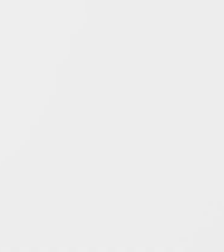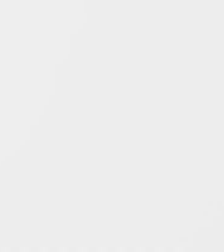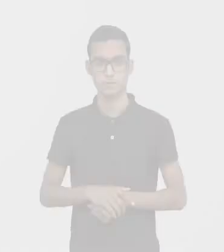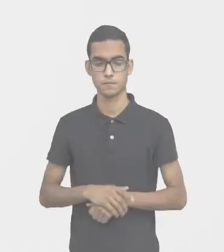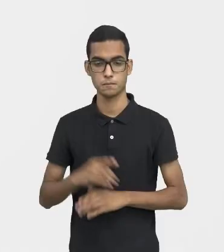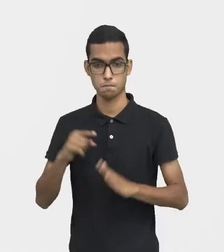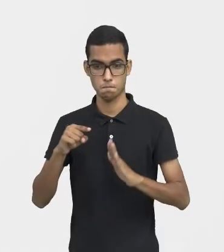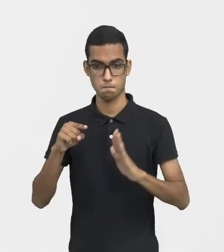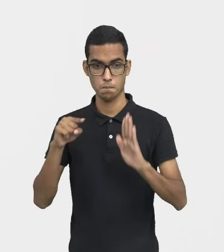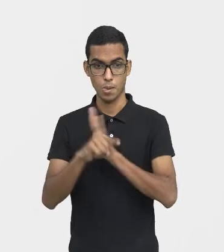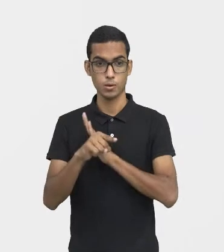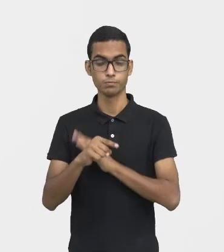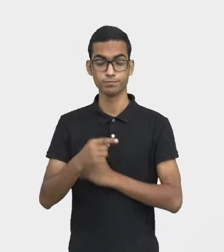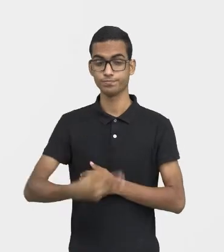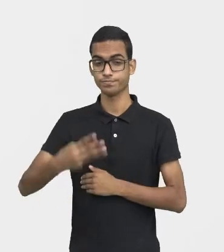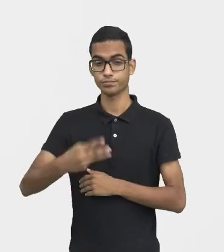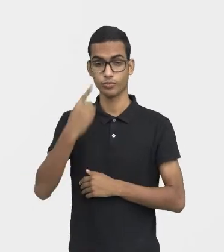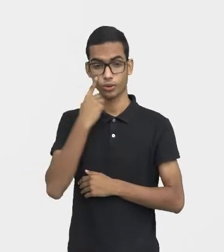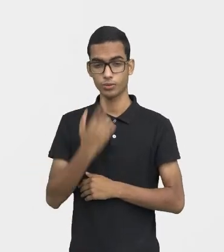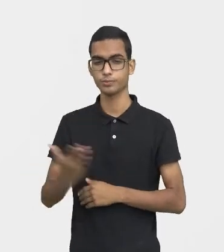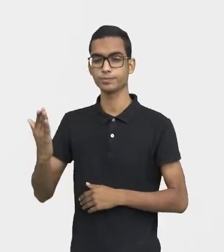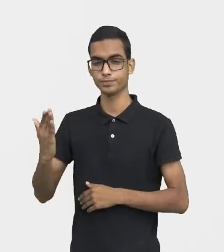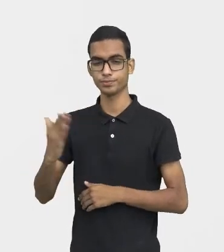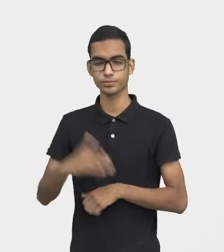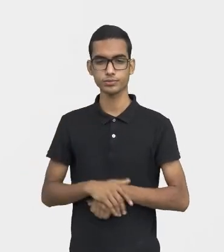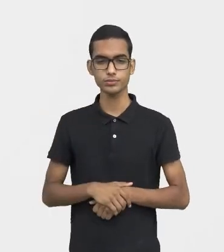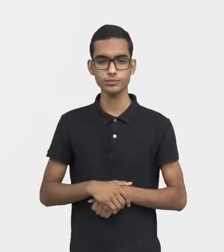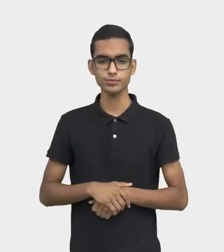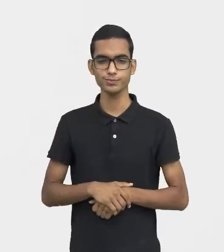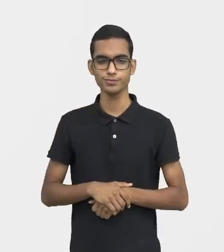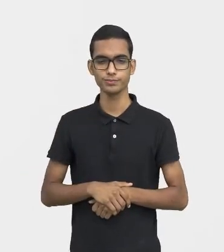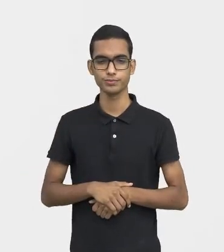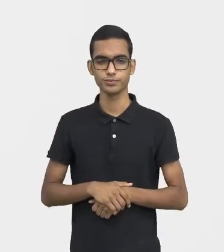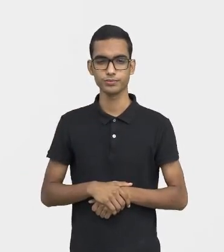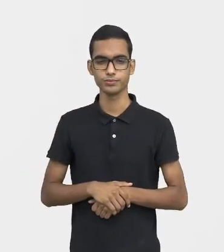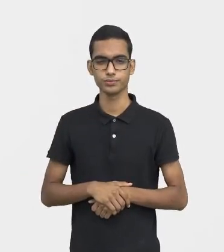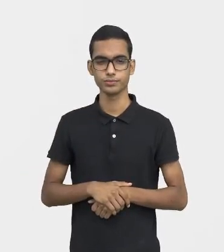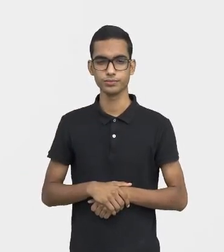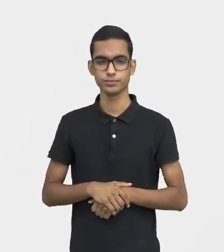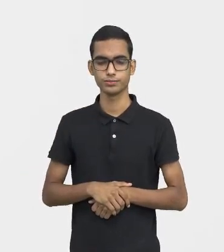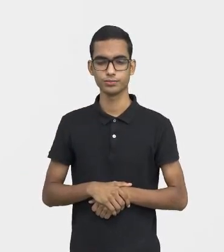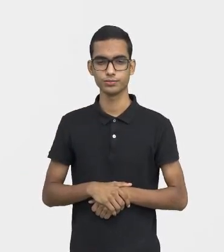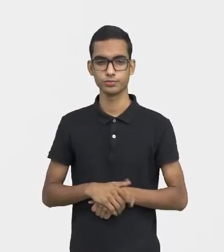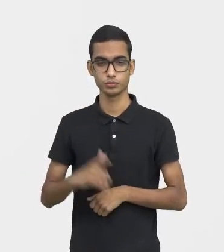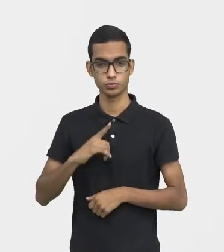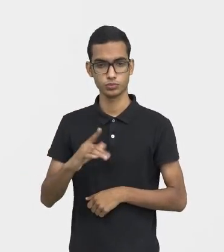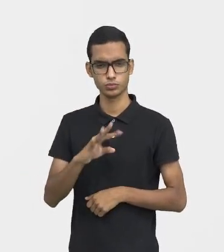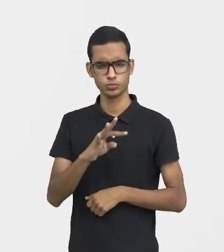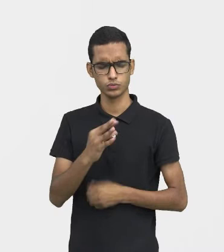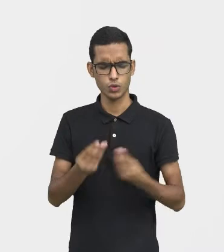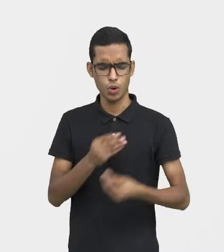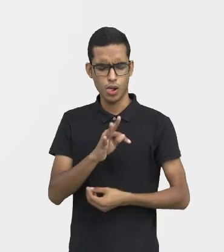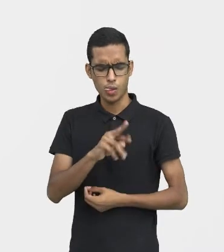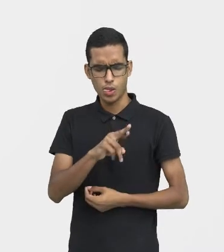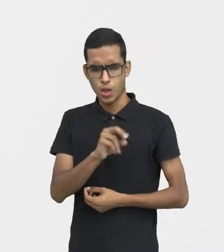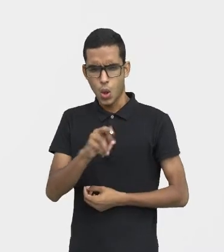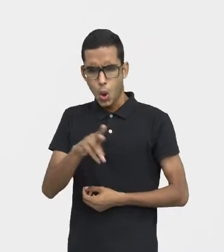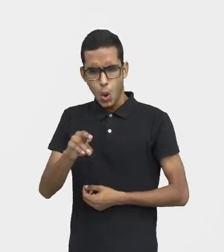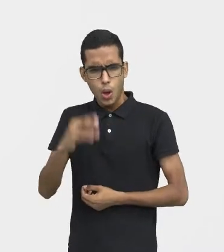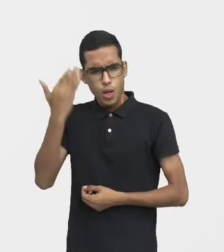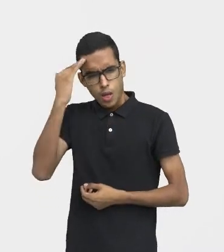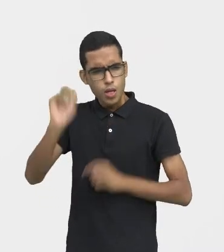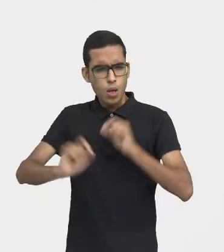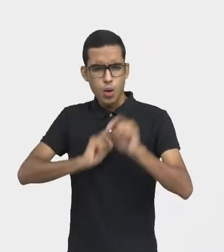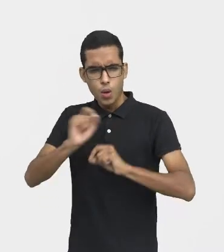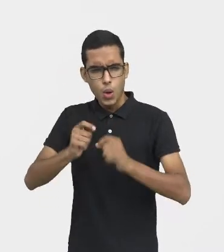Próxima questão diz o seguinte, a gente trouxe uma questão de toda a matéria. Como terror entende-se um tipo de